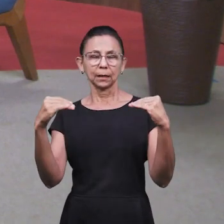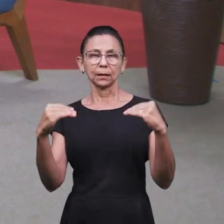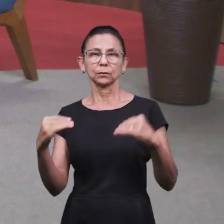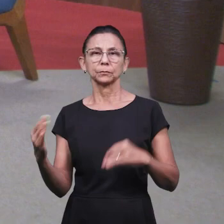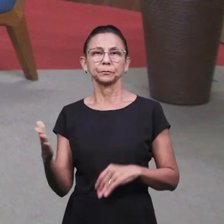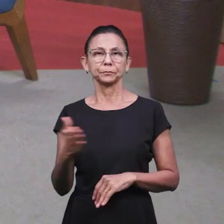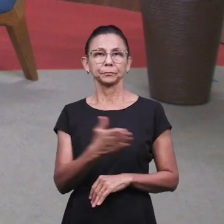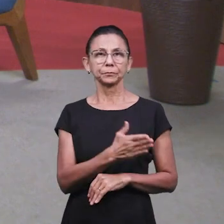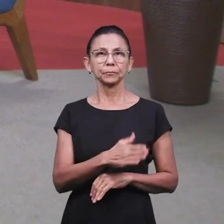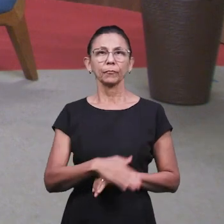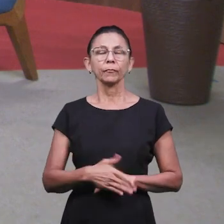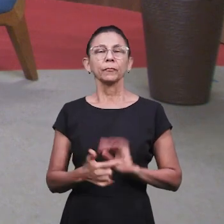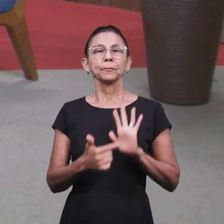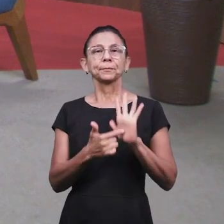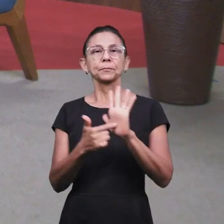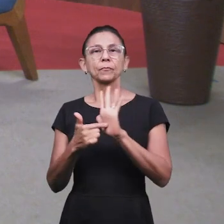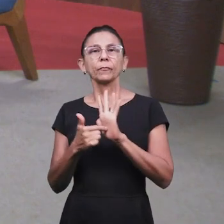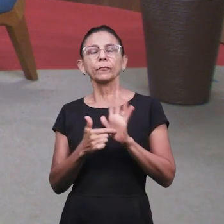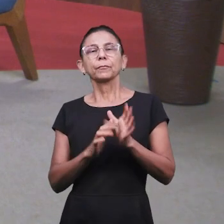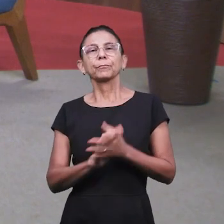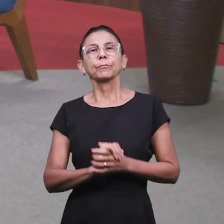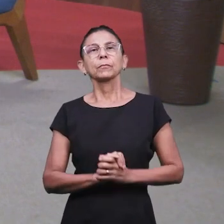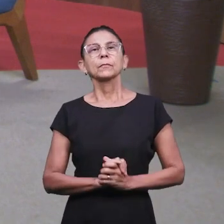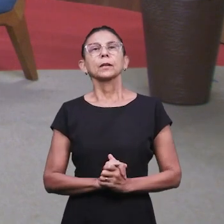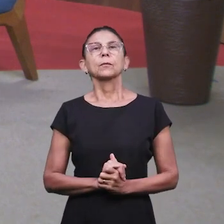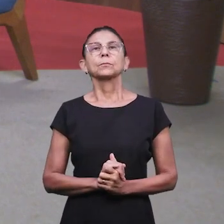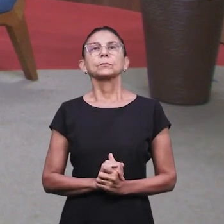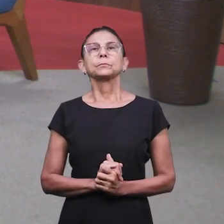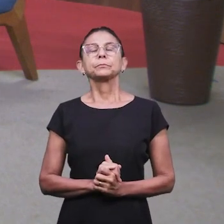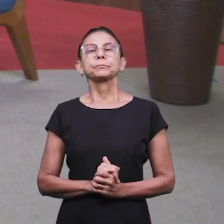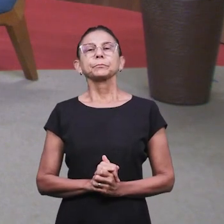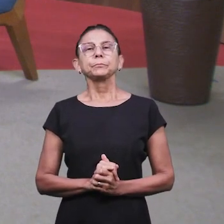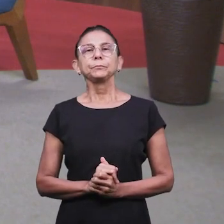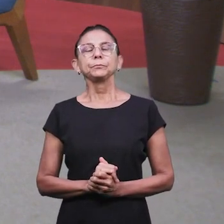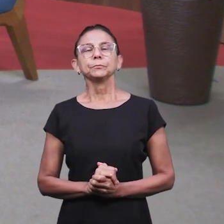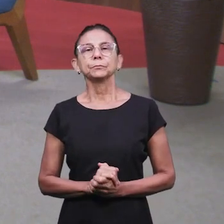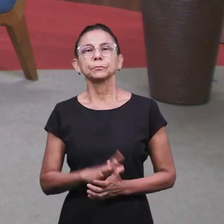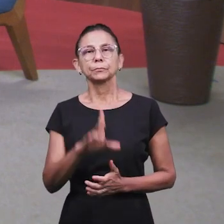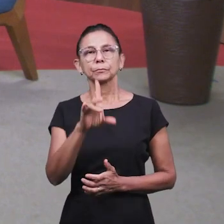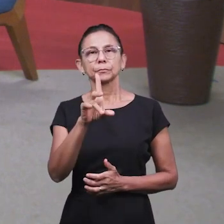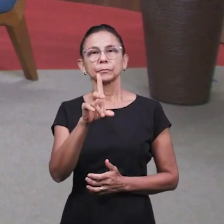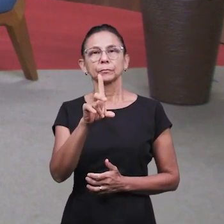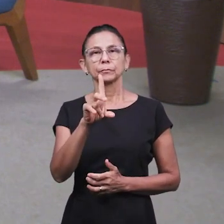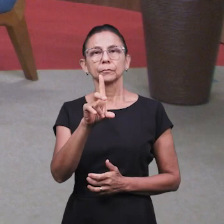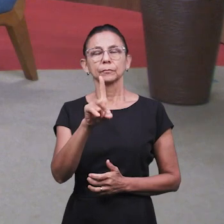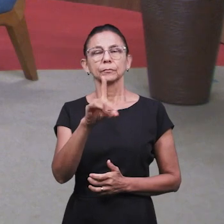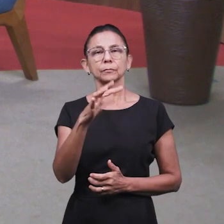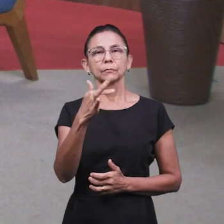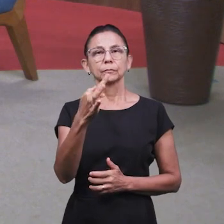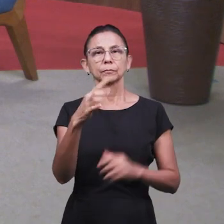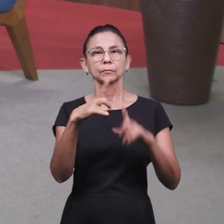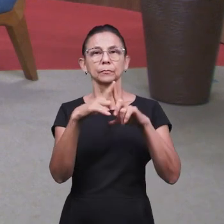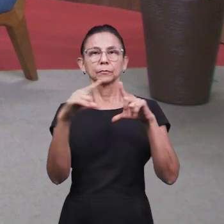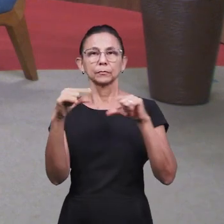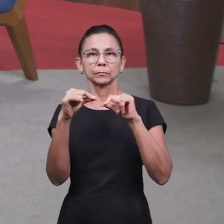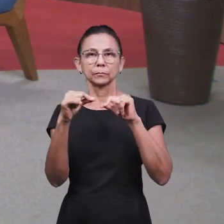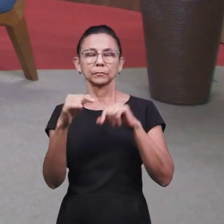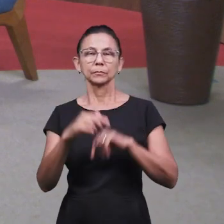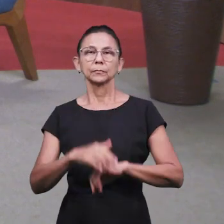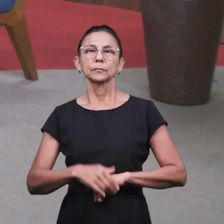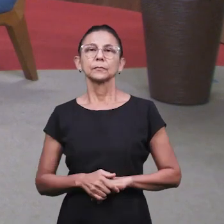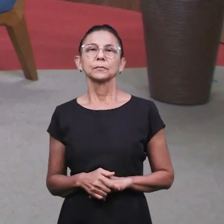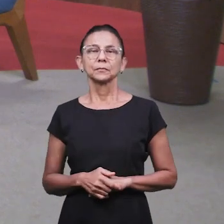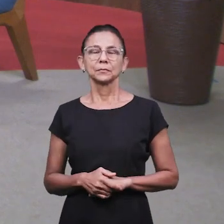mensagens que nos foram enviadas. A primeira participação que nós vamos trazer aqui veio de Brasília, no Distrito Federal, e quem escreveu foi